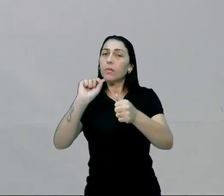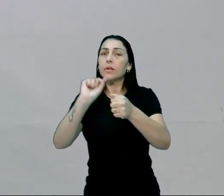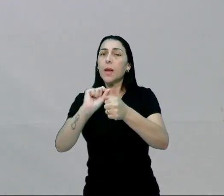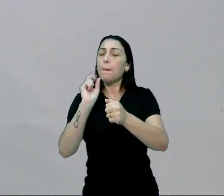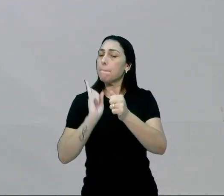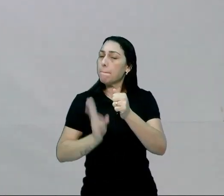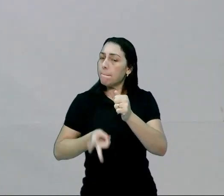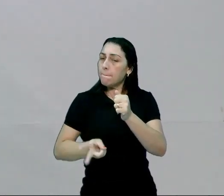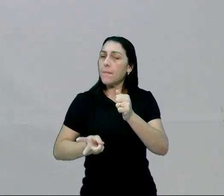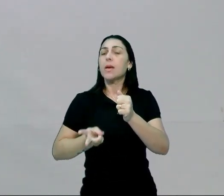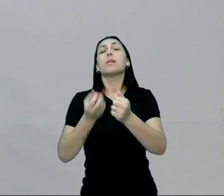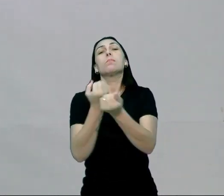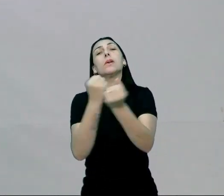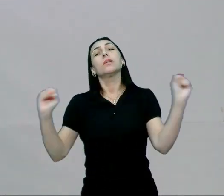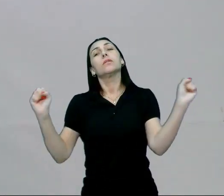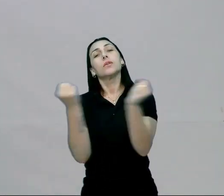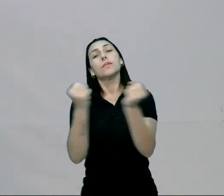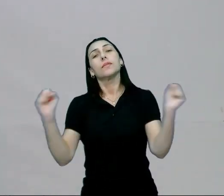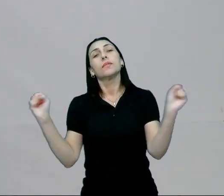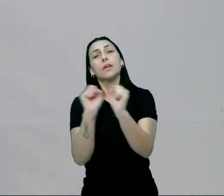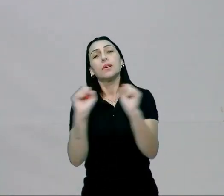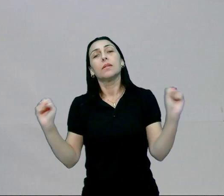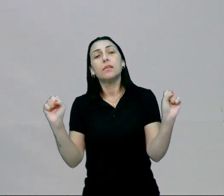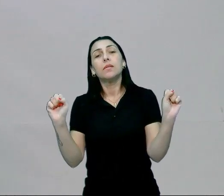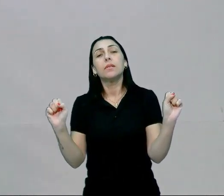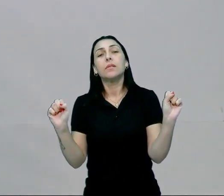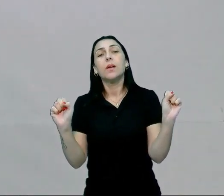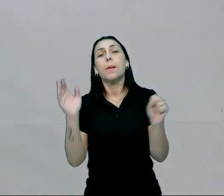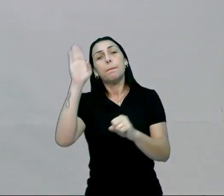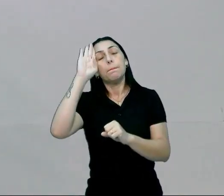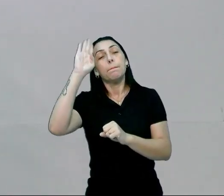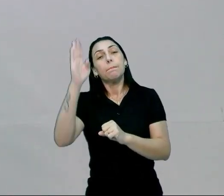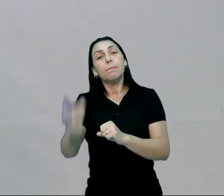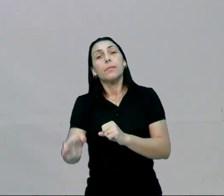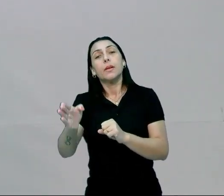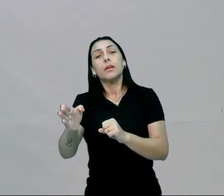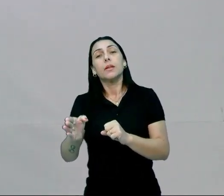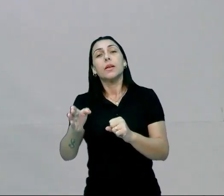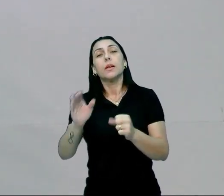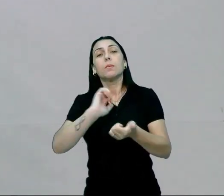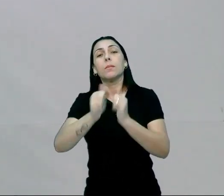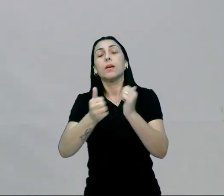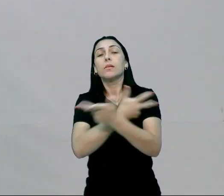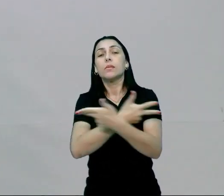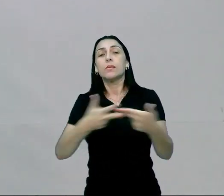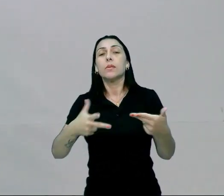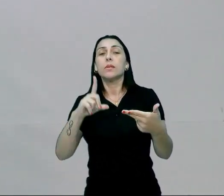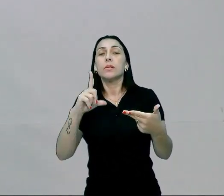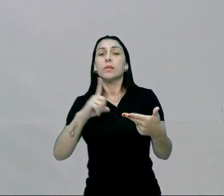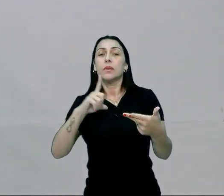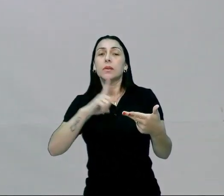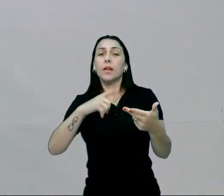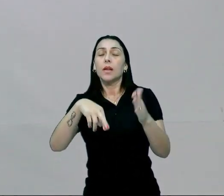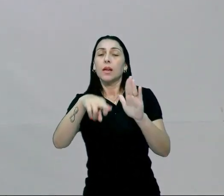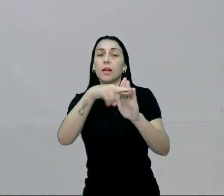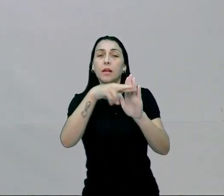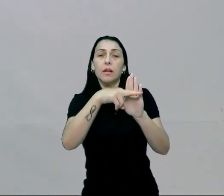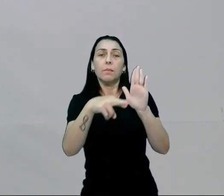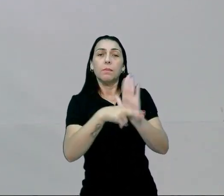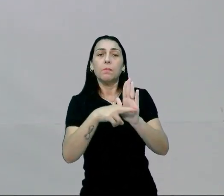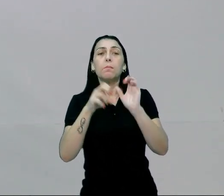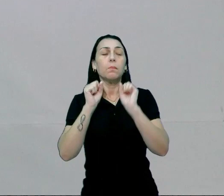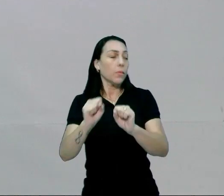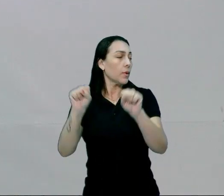aquela mesma atividade. Essa é um dos principais caráteres do esporte, ter a regulamentação, que é para